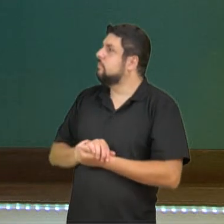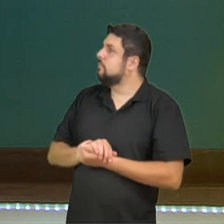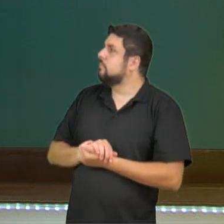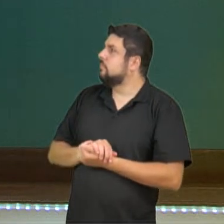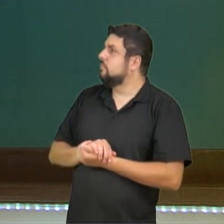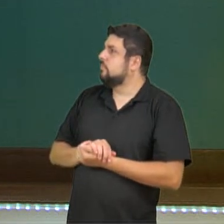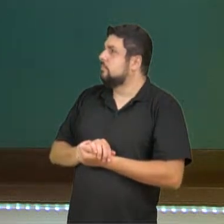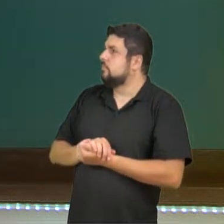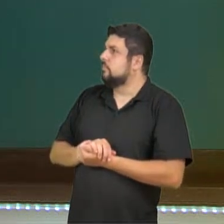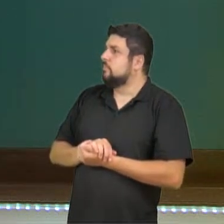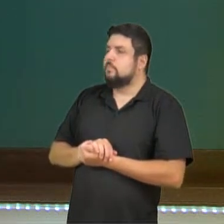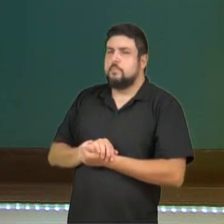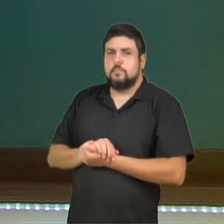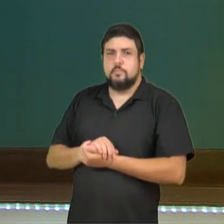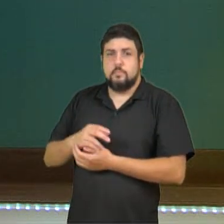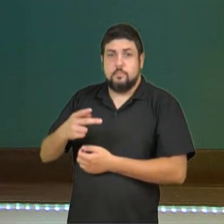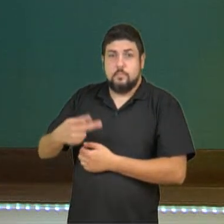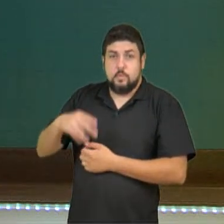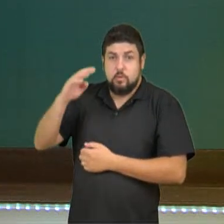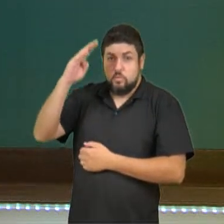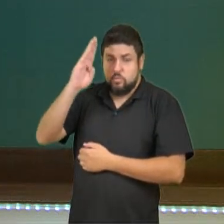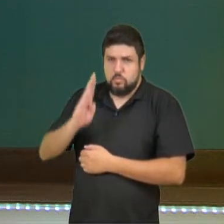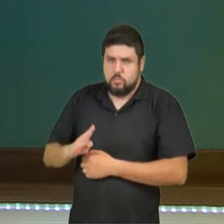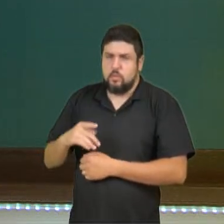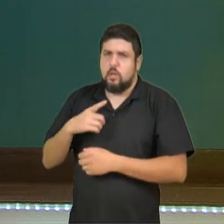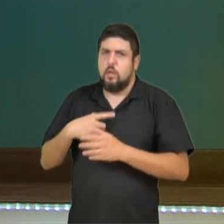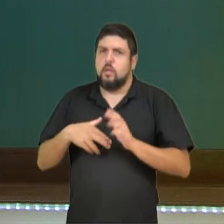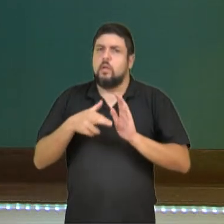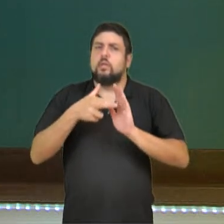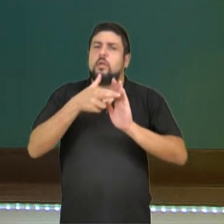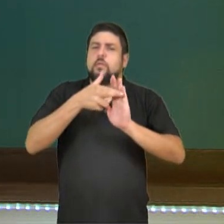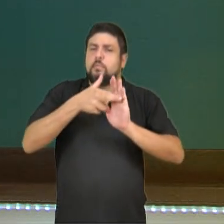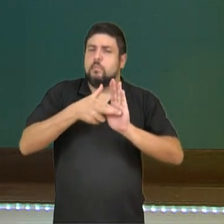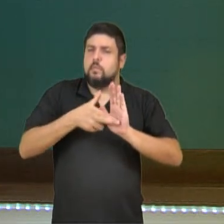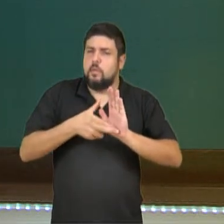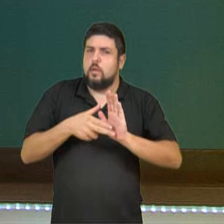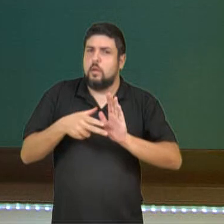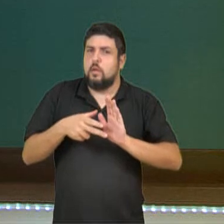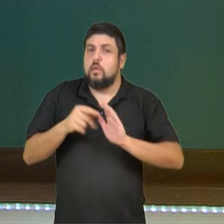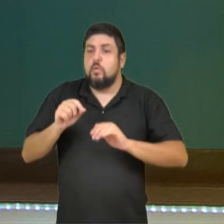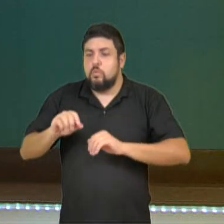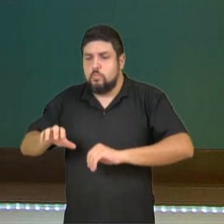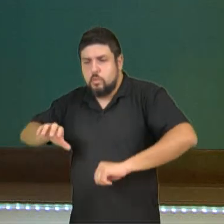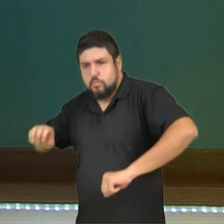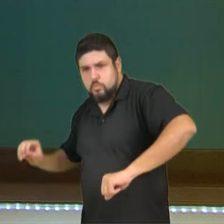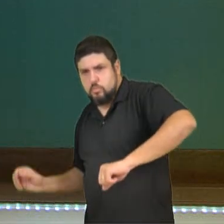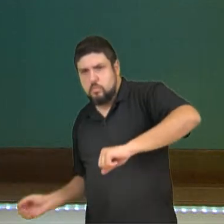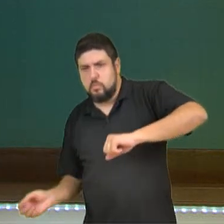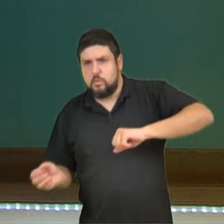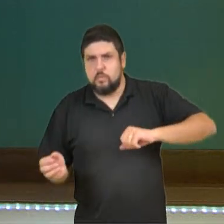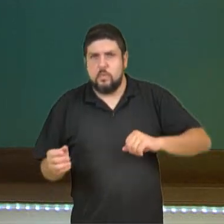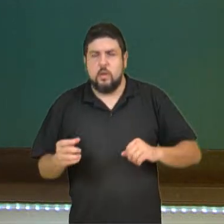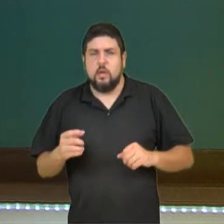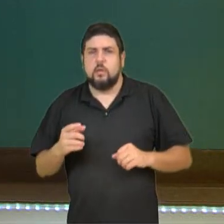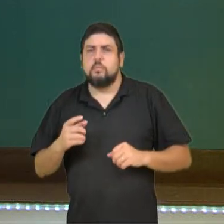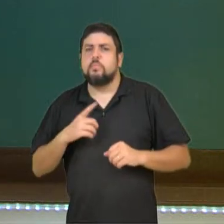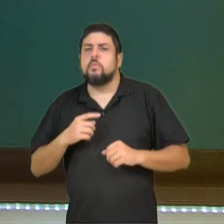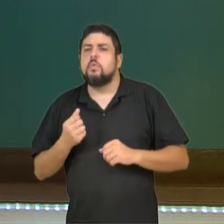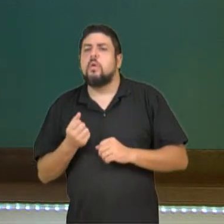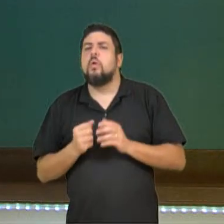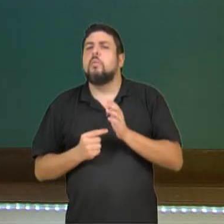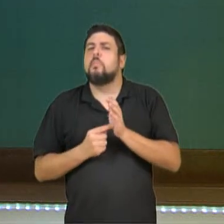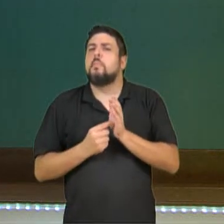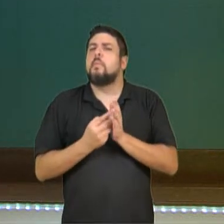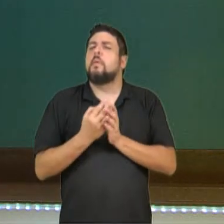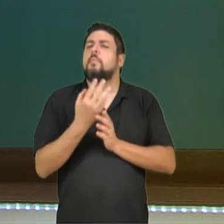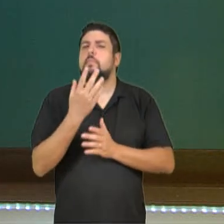arremesso. No Brasil tem regras específicas para os arremessadores nas categorias de base, que tem um limite de innings, de entradas.